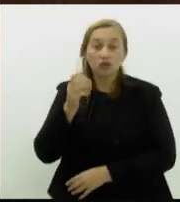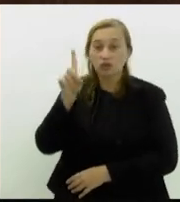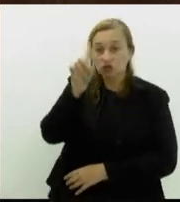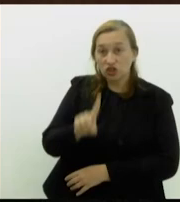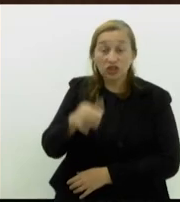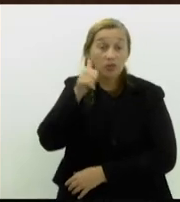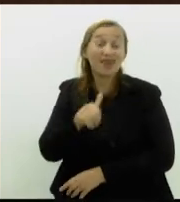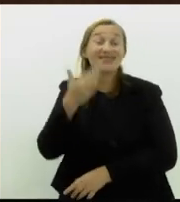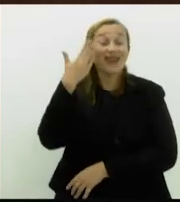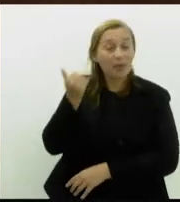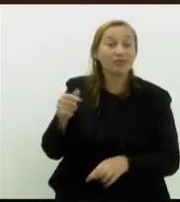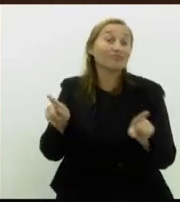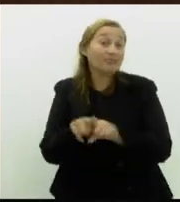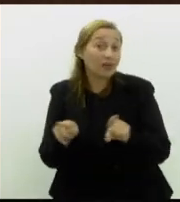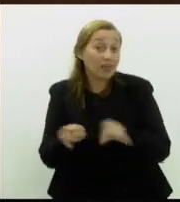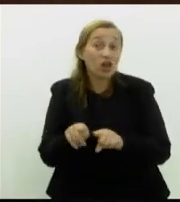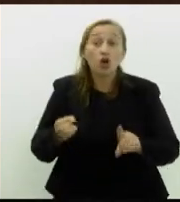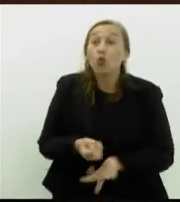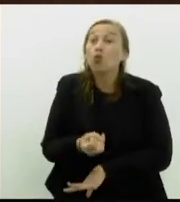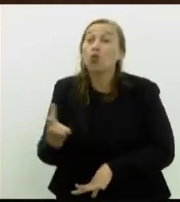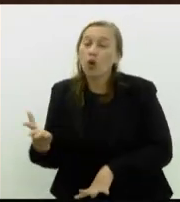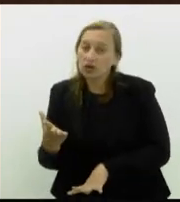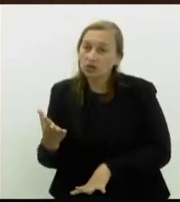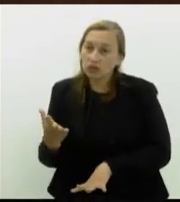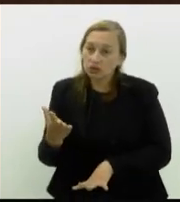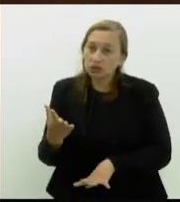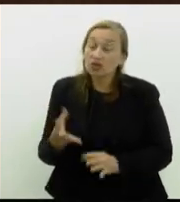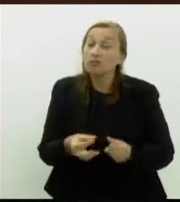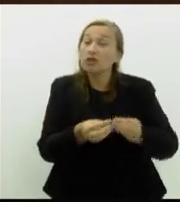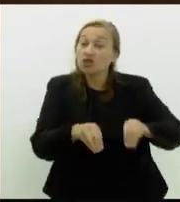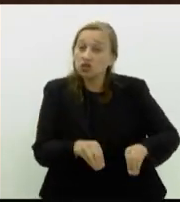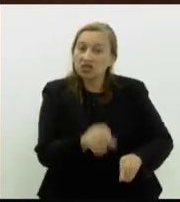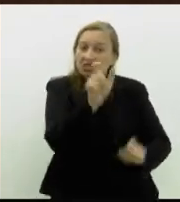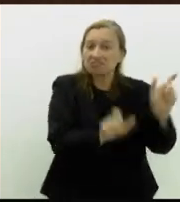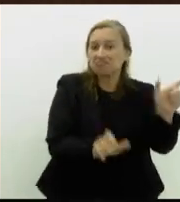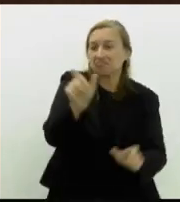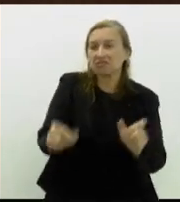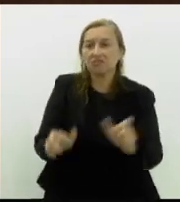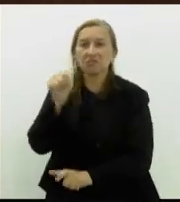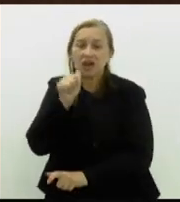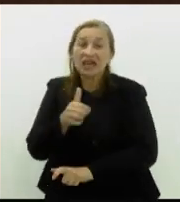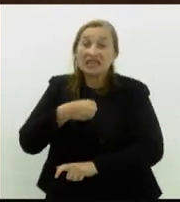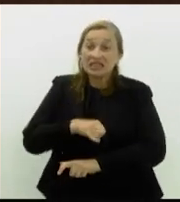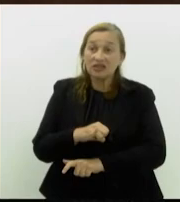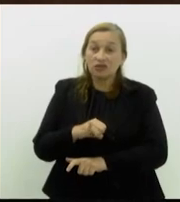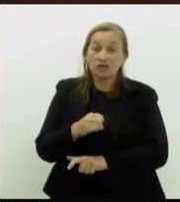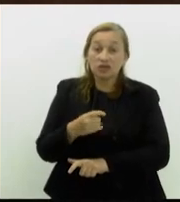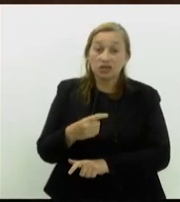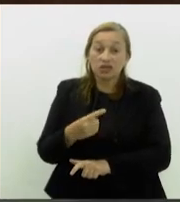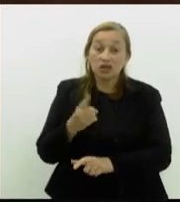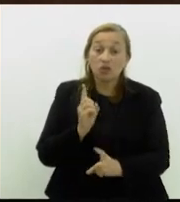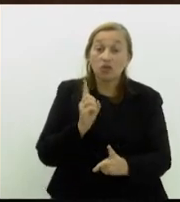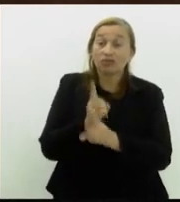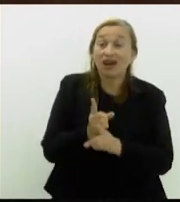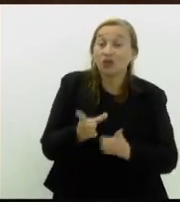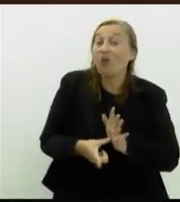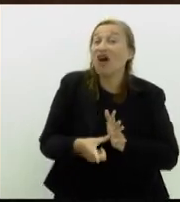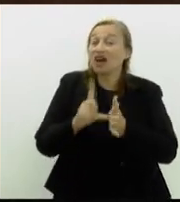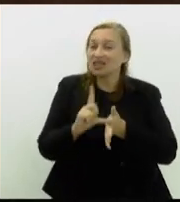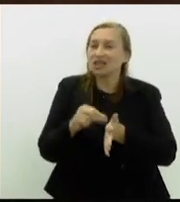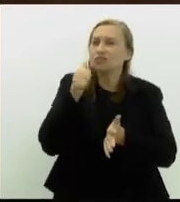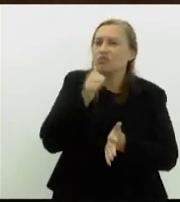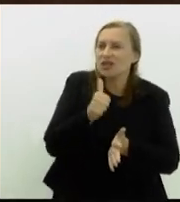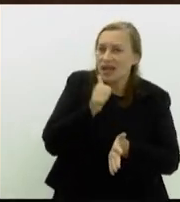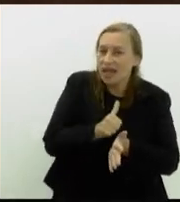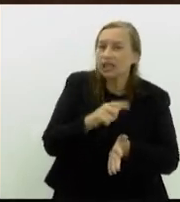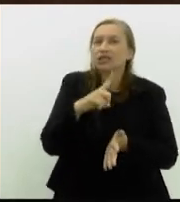porque sabemos também o quanto que atinge essas mulheres e que, se fosse detectado precocemente, essas mulheres